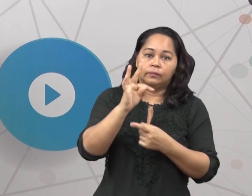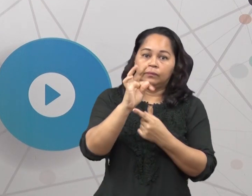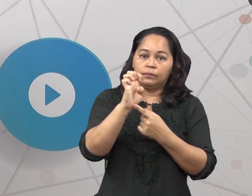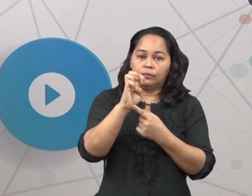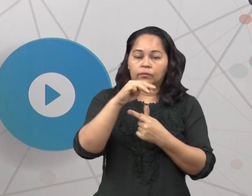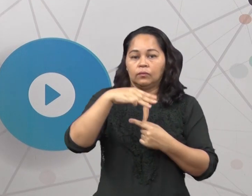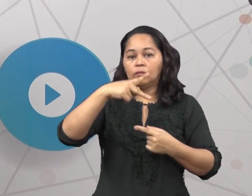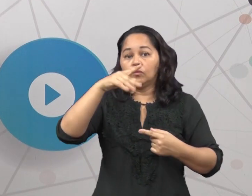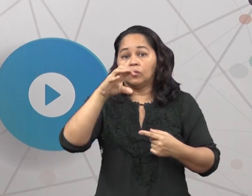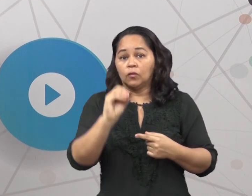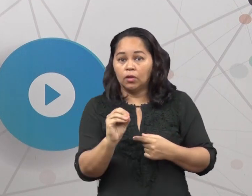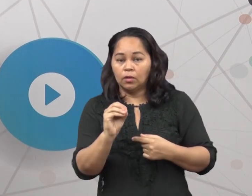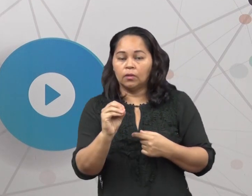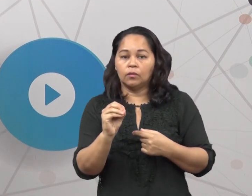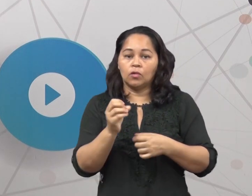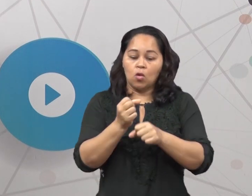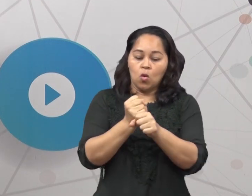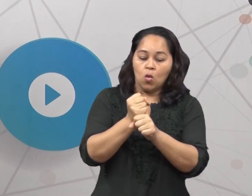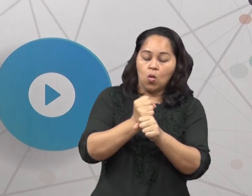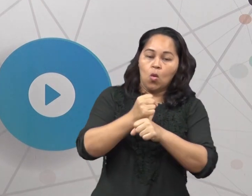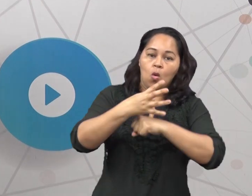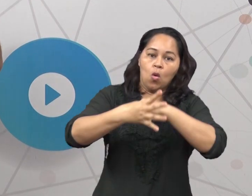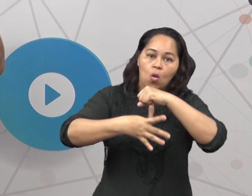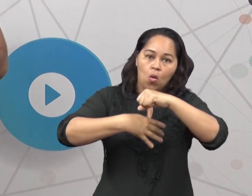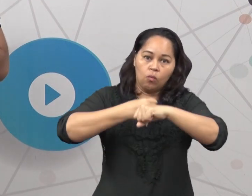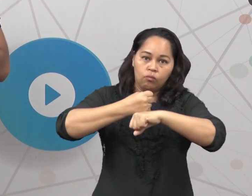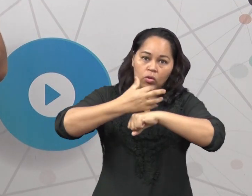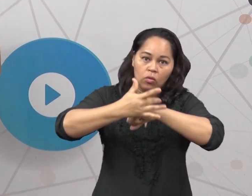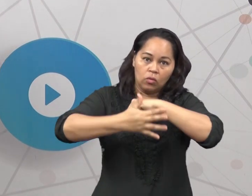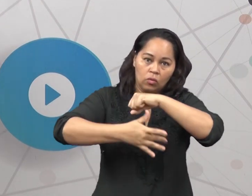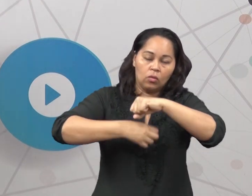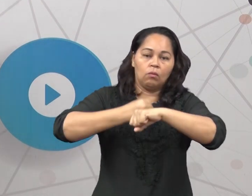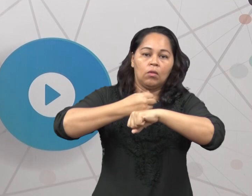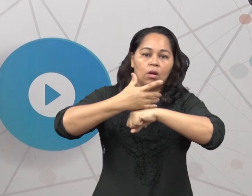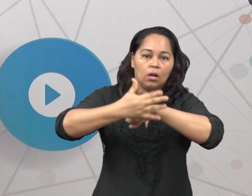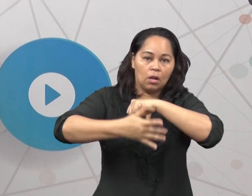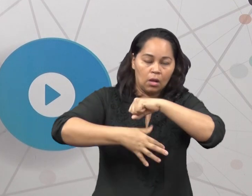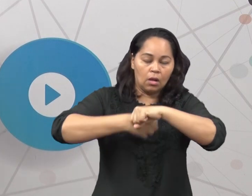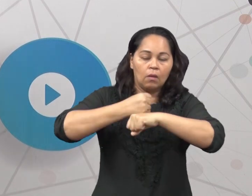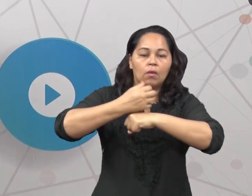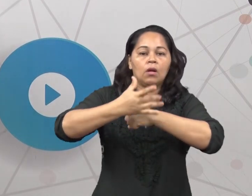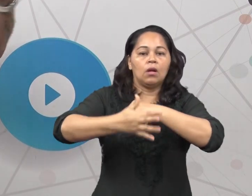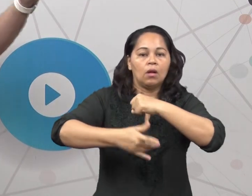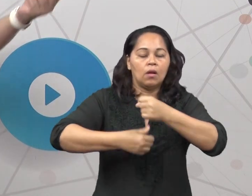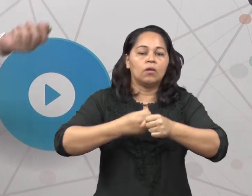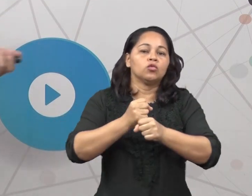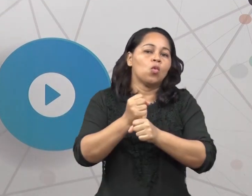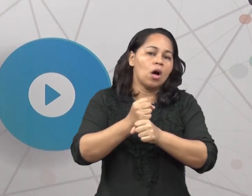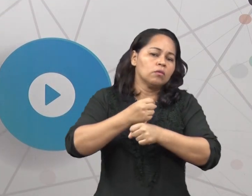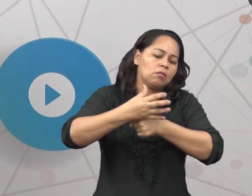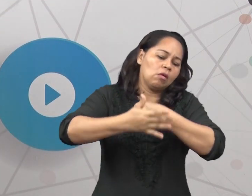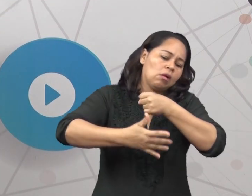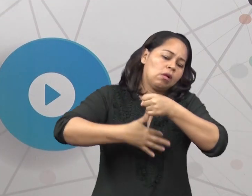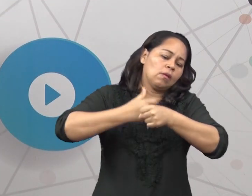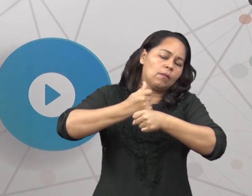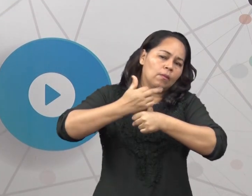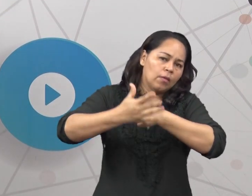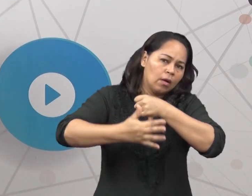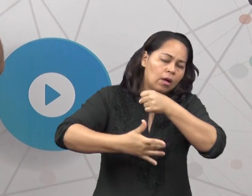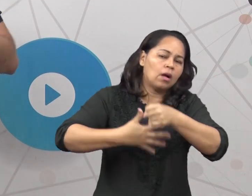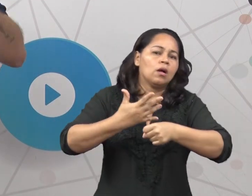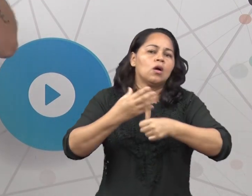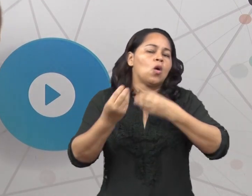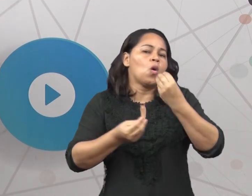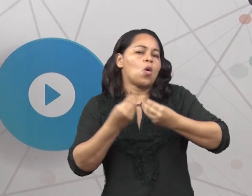né? Medidas de tempo, sobre o nosso calendário, que é algo que é tão comum, né? Que é tão do nosso dia a dia. Você vai na